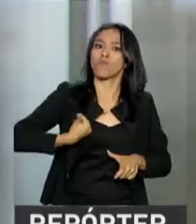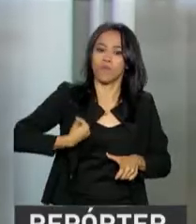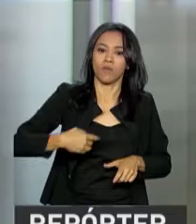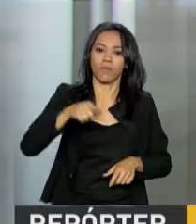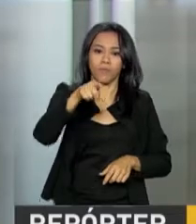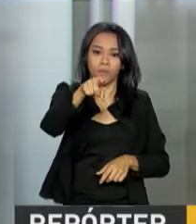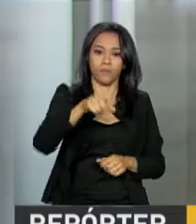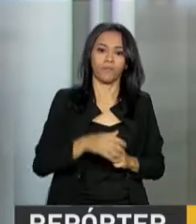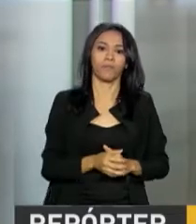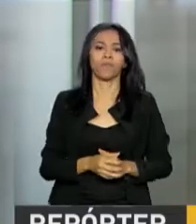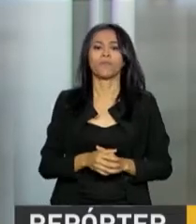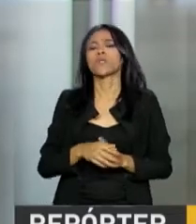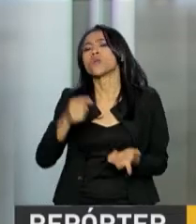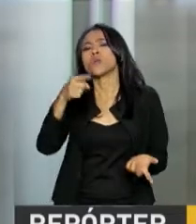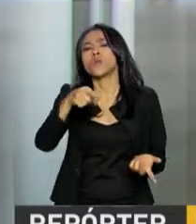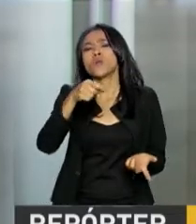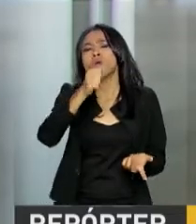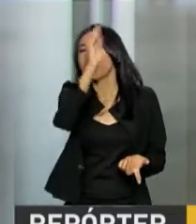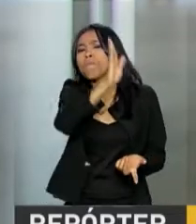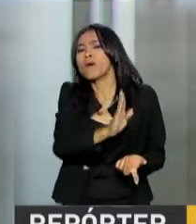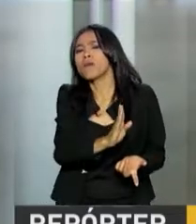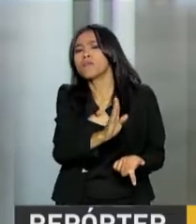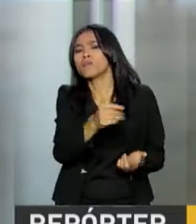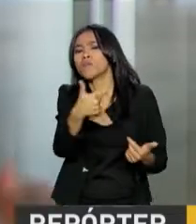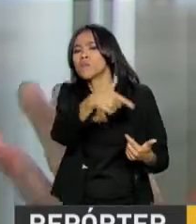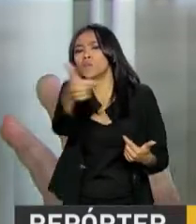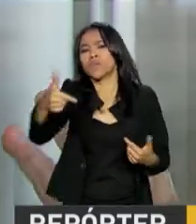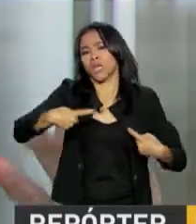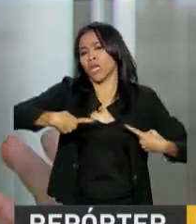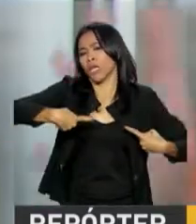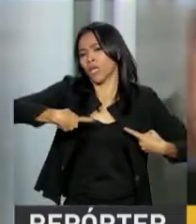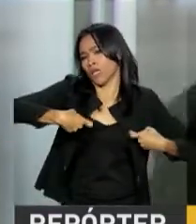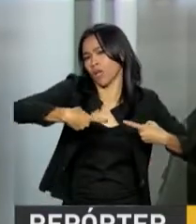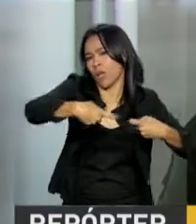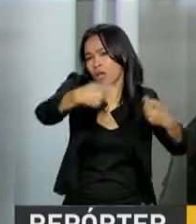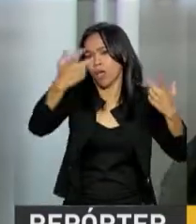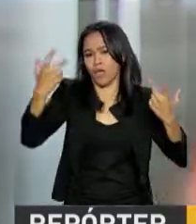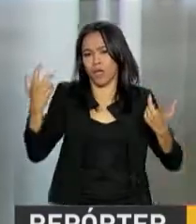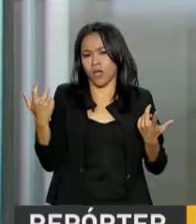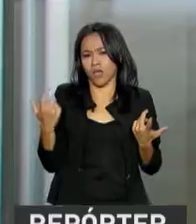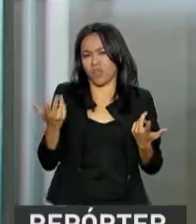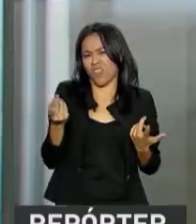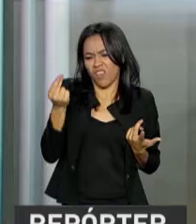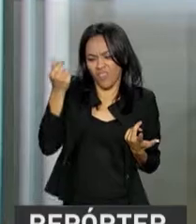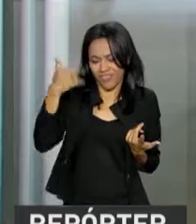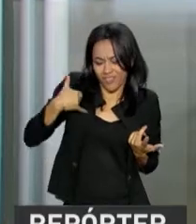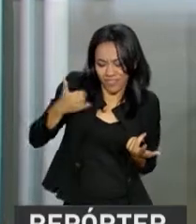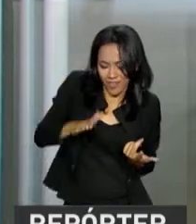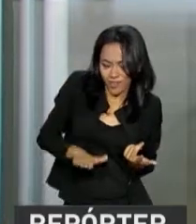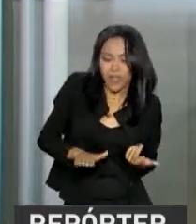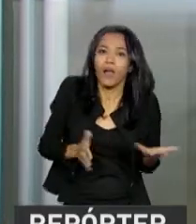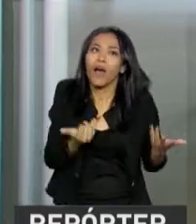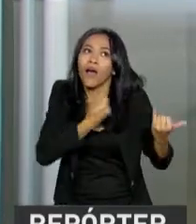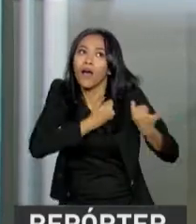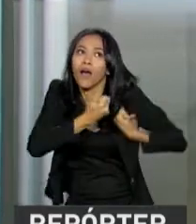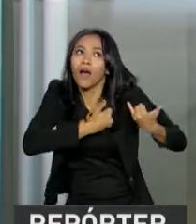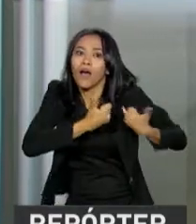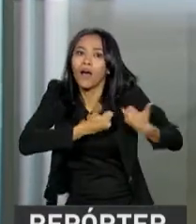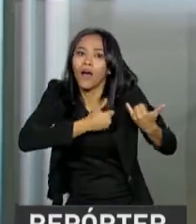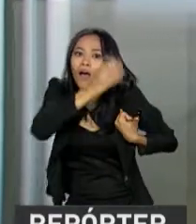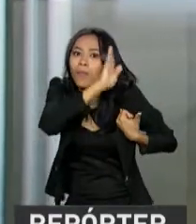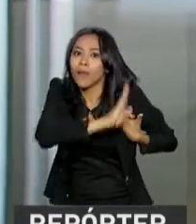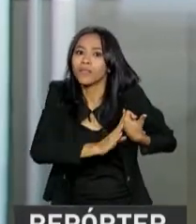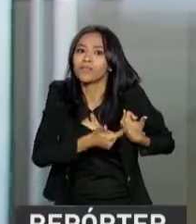um país não tem gay é muito bom desde de pequena já ouviu esse brasil tá um país abençoado